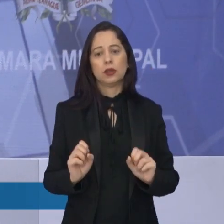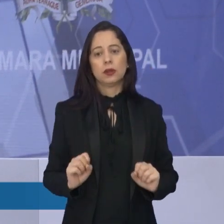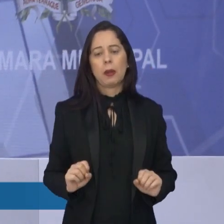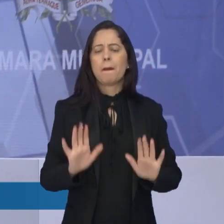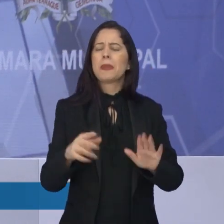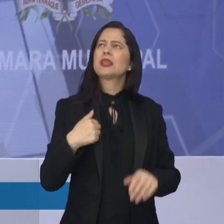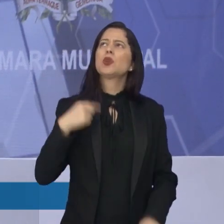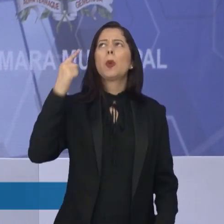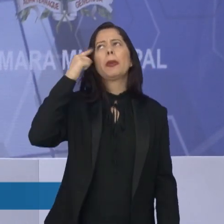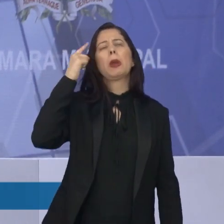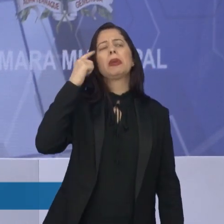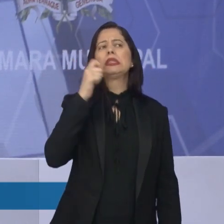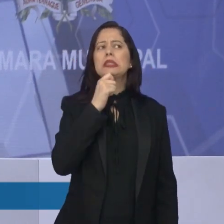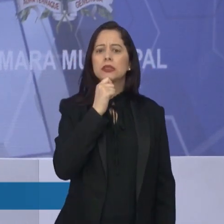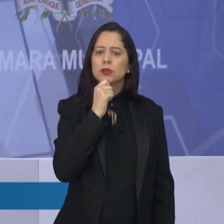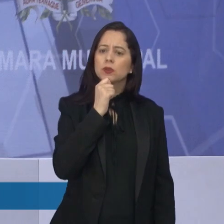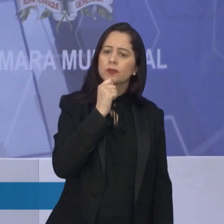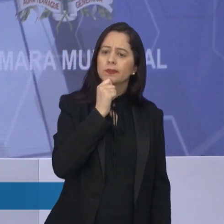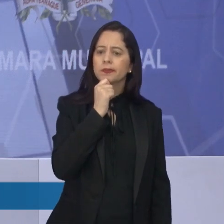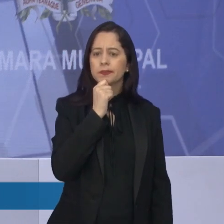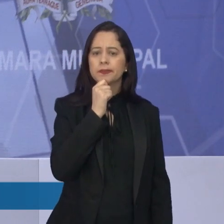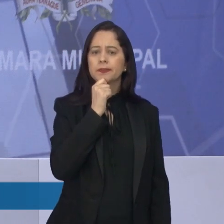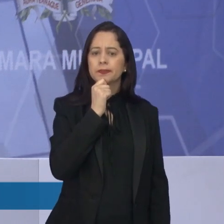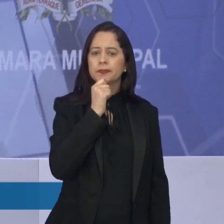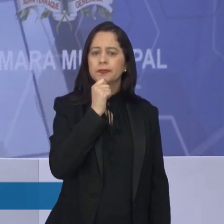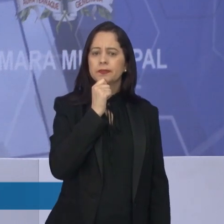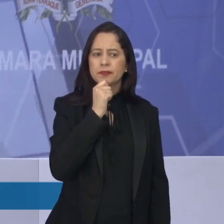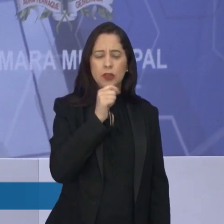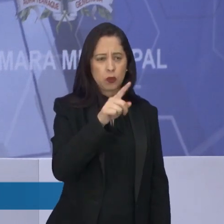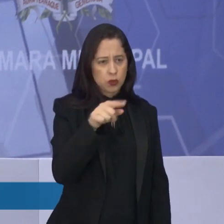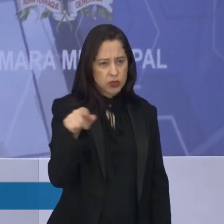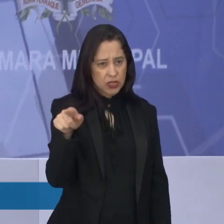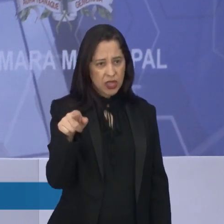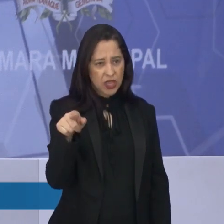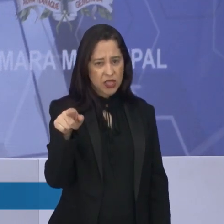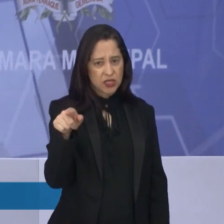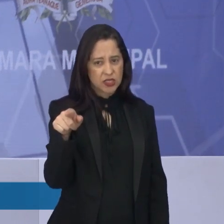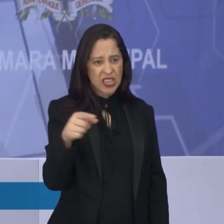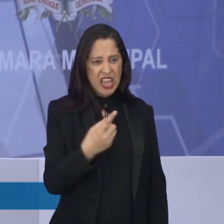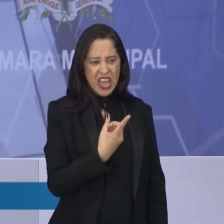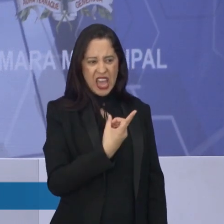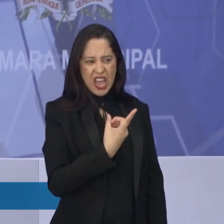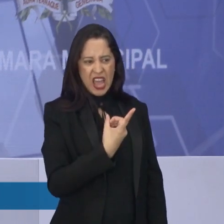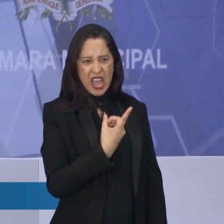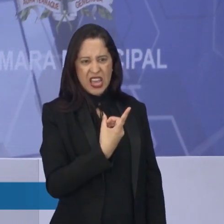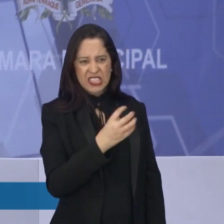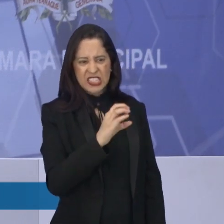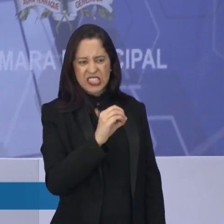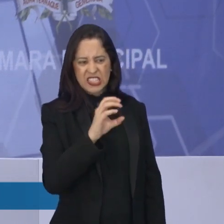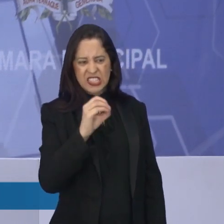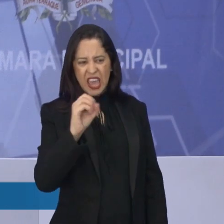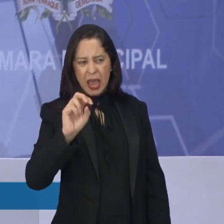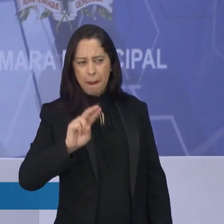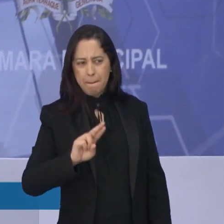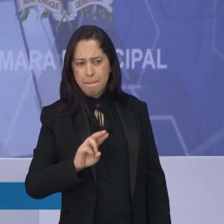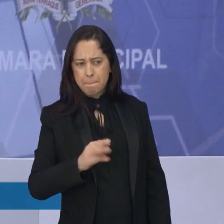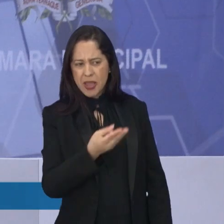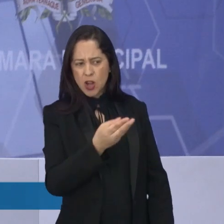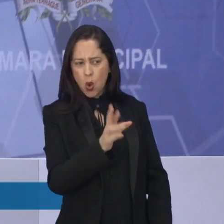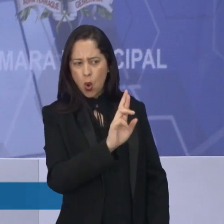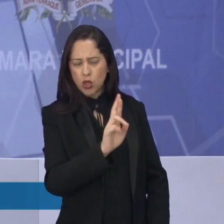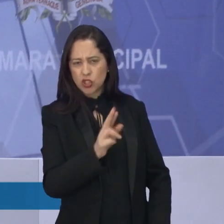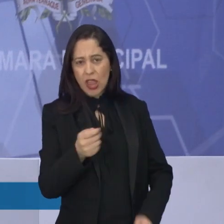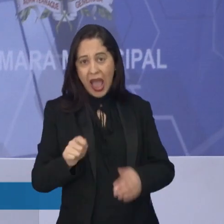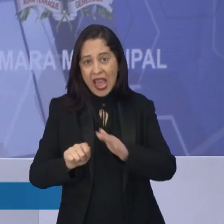eu me pergunto, Claudinha, Horácio, se centenas de milhões de reais tivessem sido investidos na Unifesp